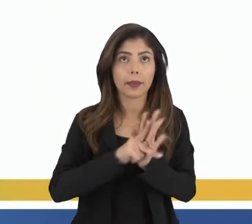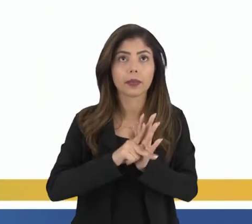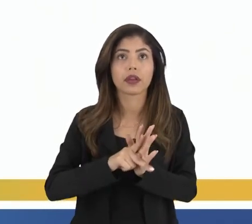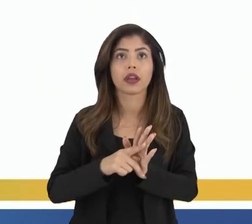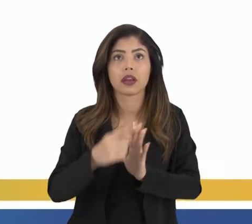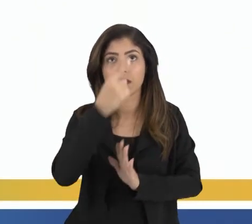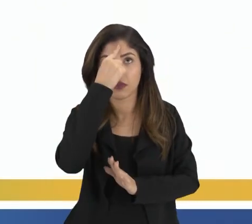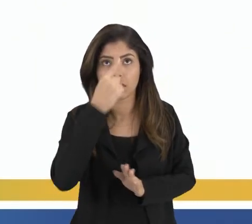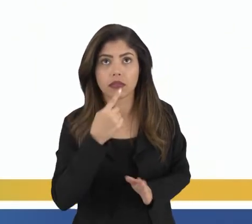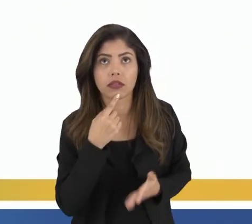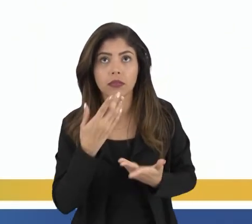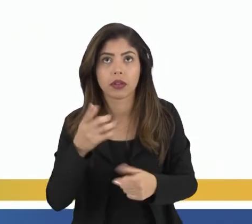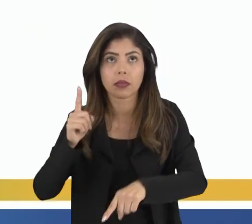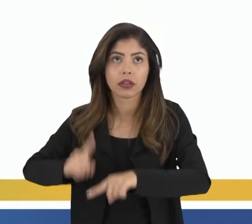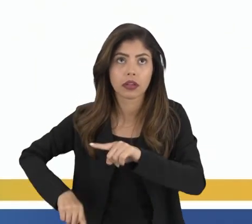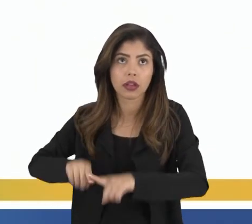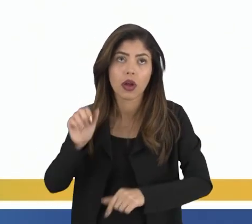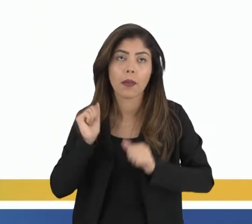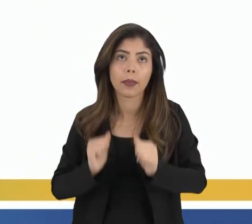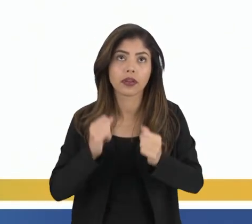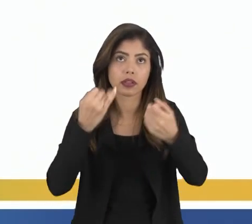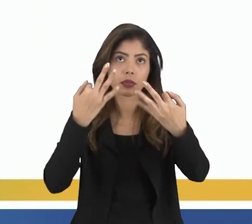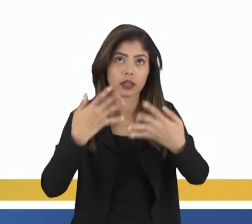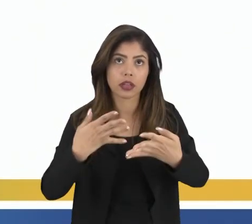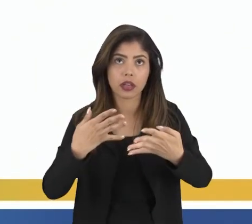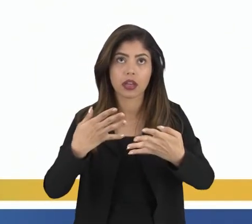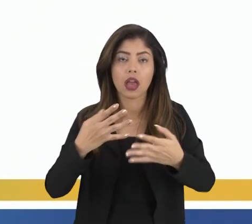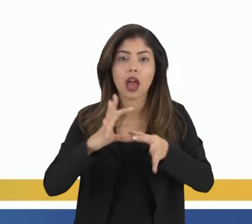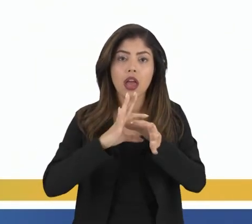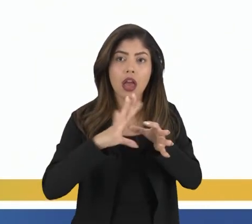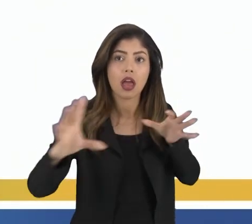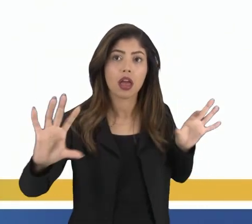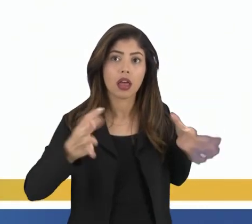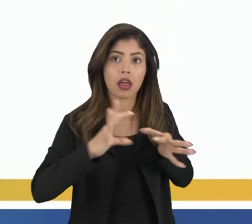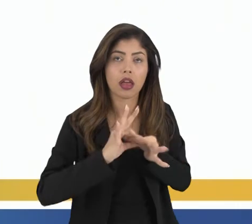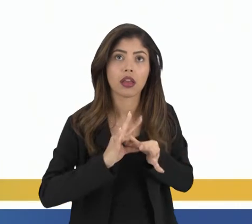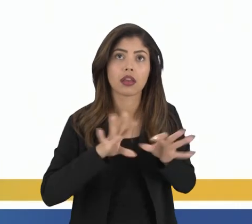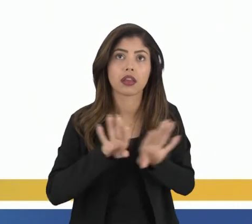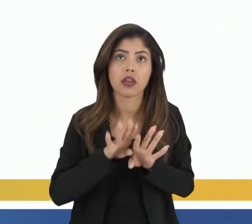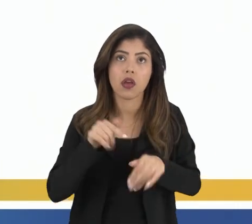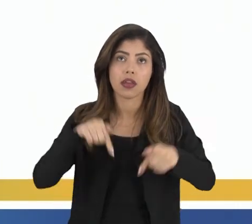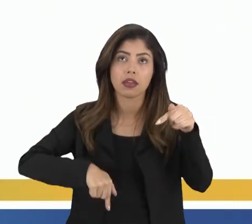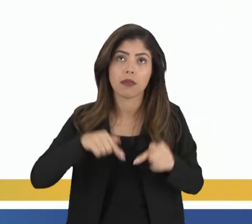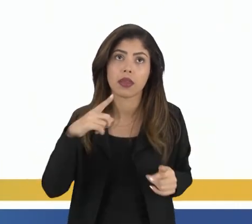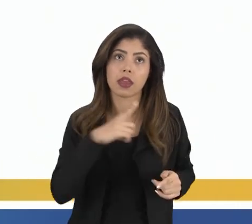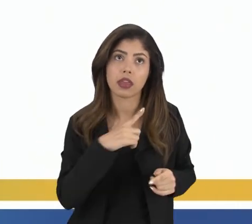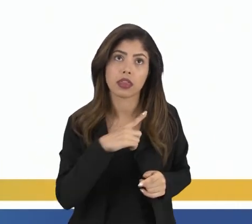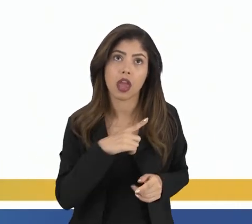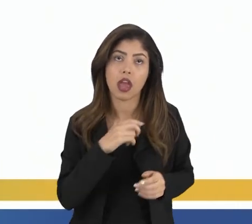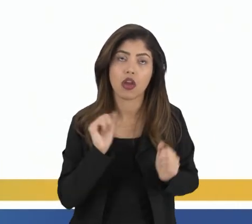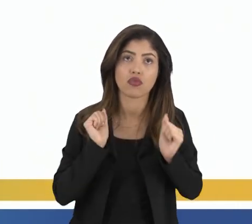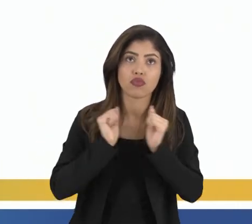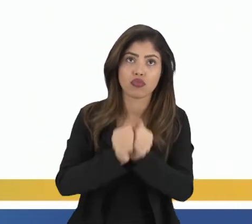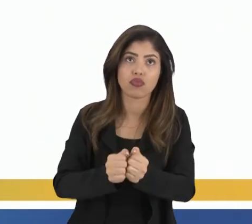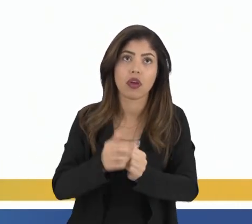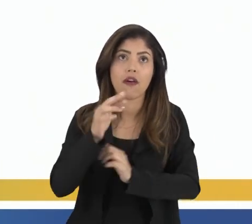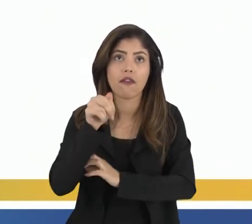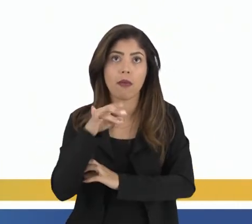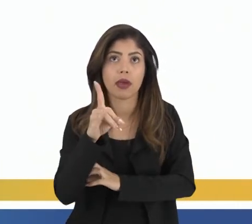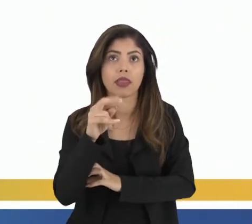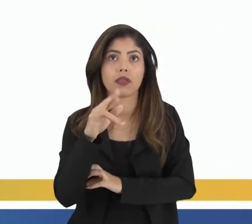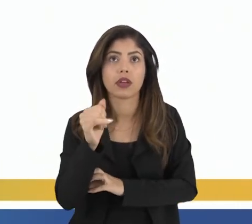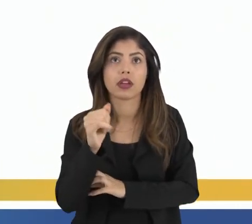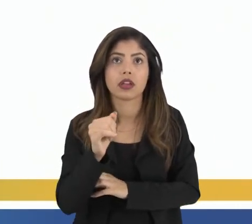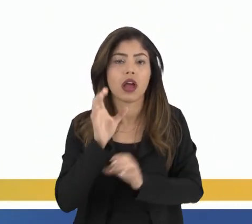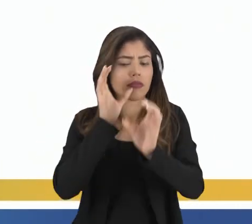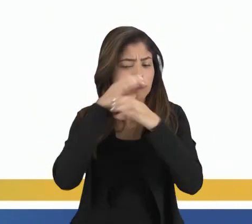dizer o seguinte: as propriedades exibidas por um certo material podem ser explicadas pelo tipo de ligação química presente entre